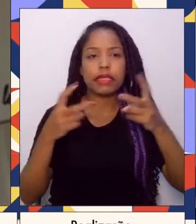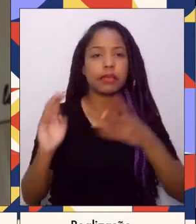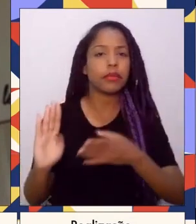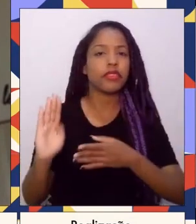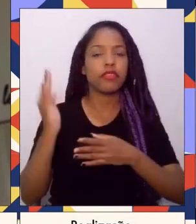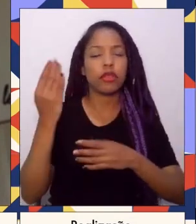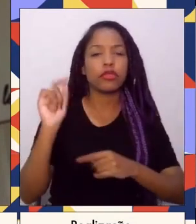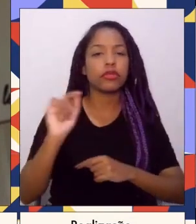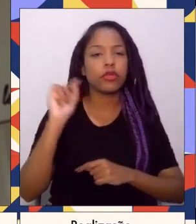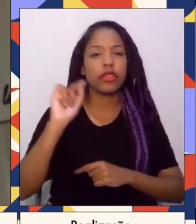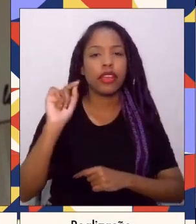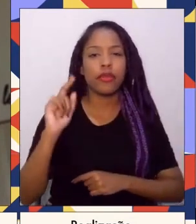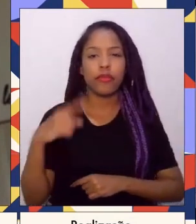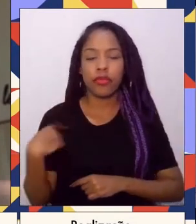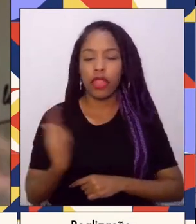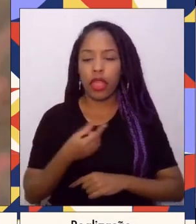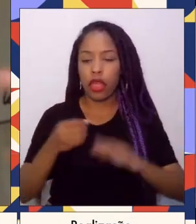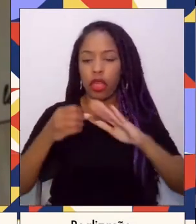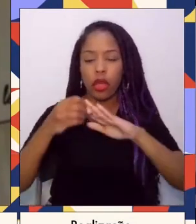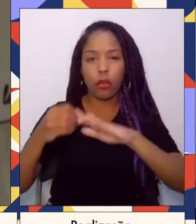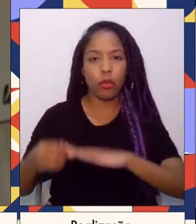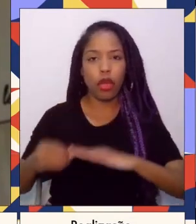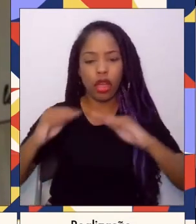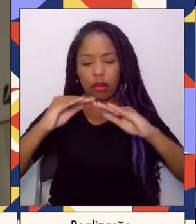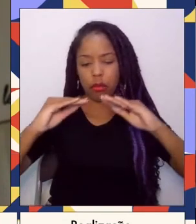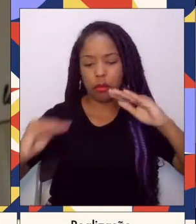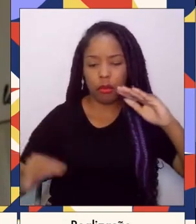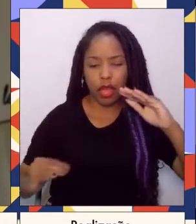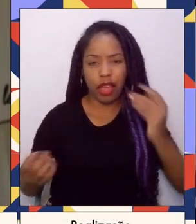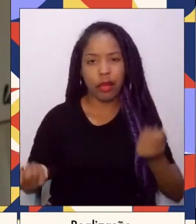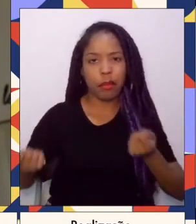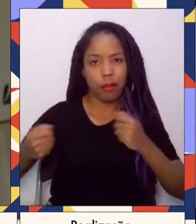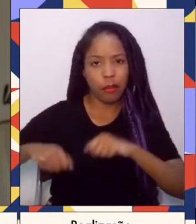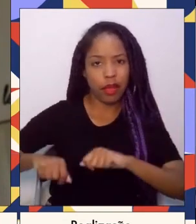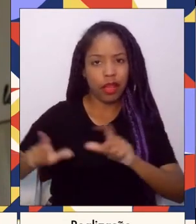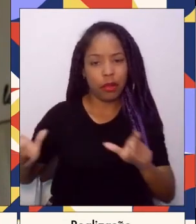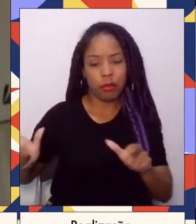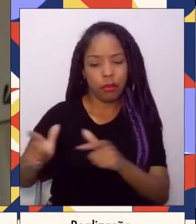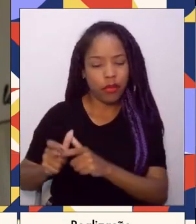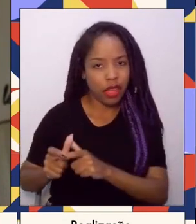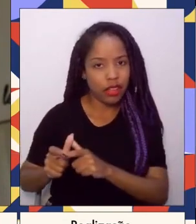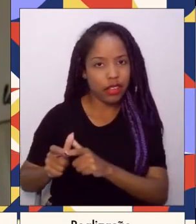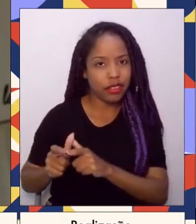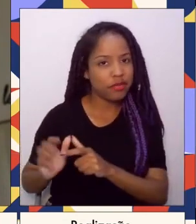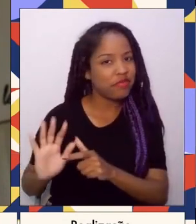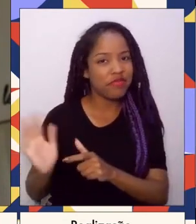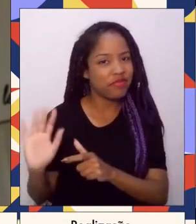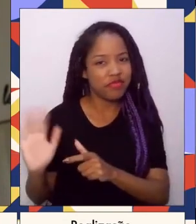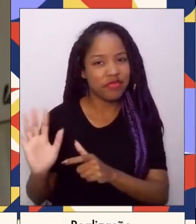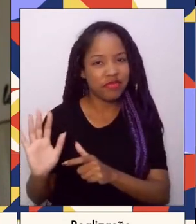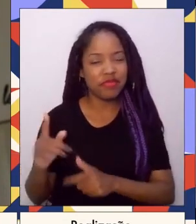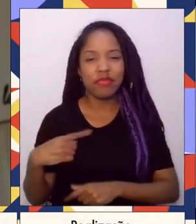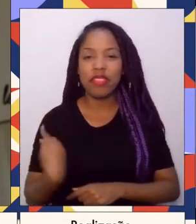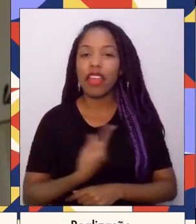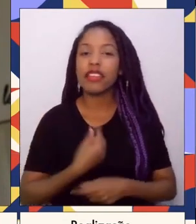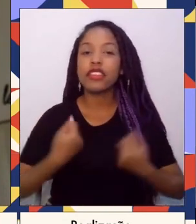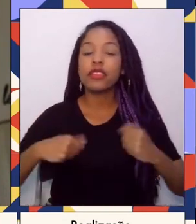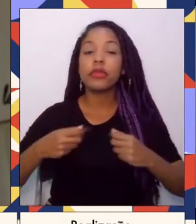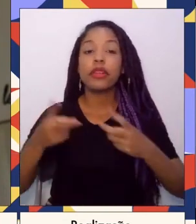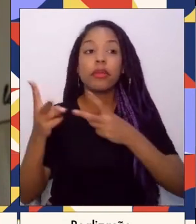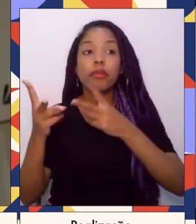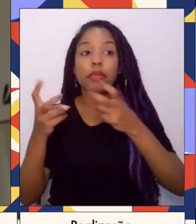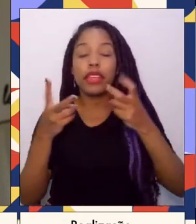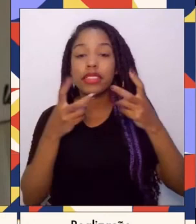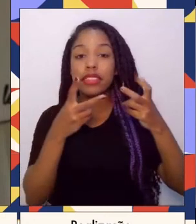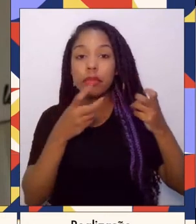ou de diminuição de potência ou de volume por outro lado a gente também precisa observar de uma forma muito